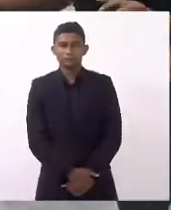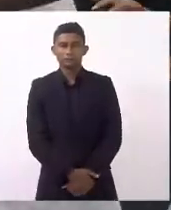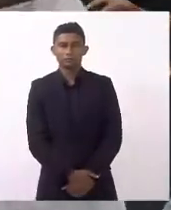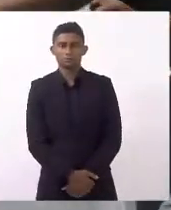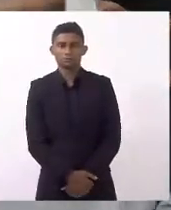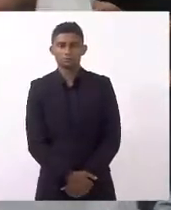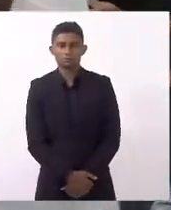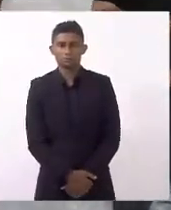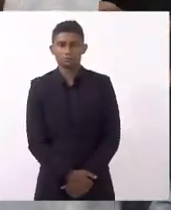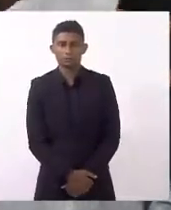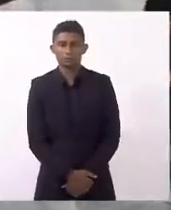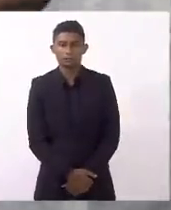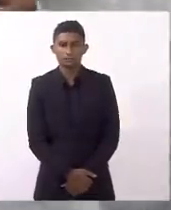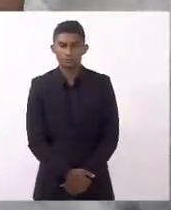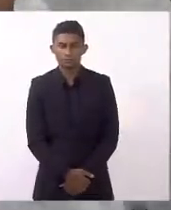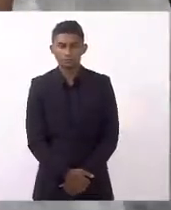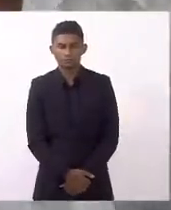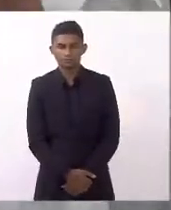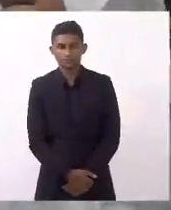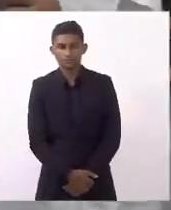E aí